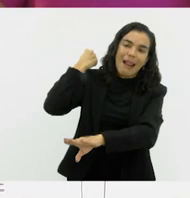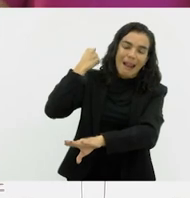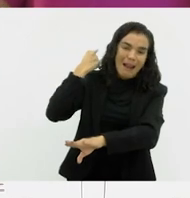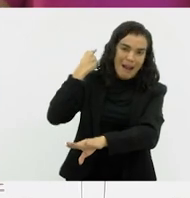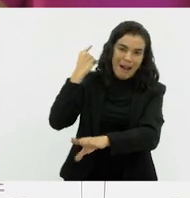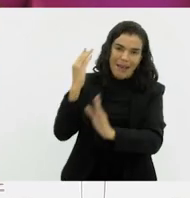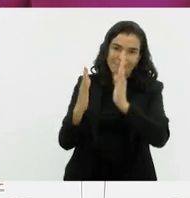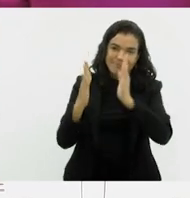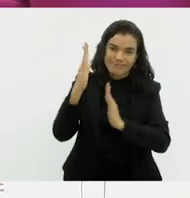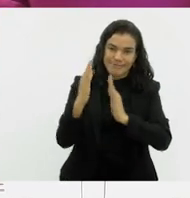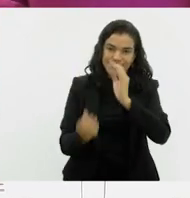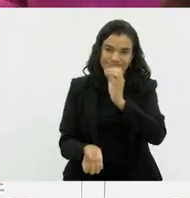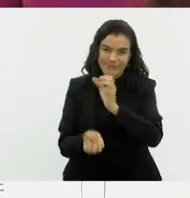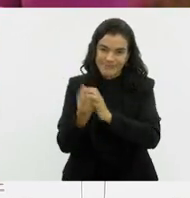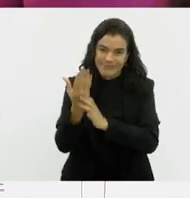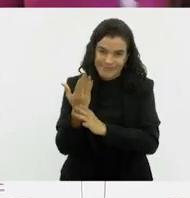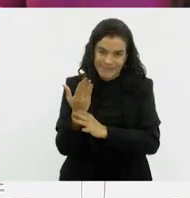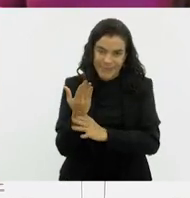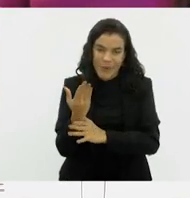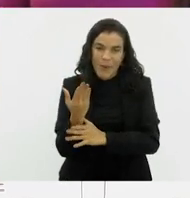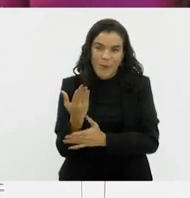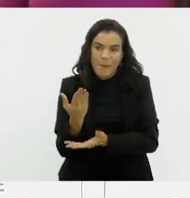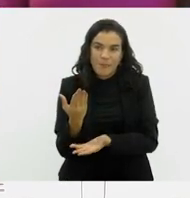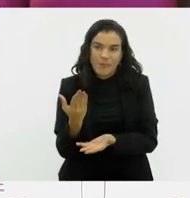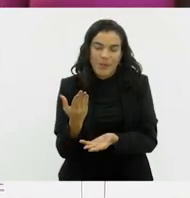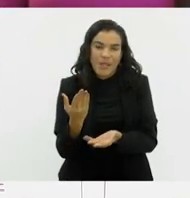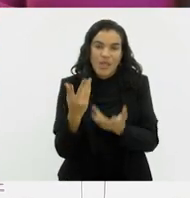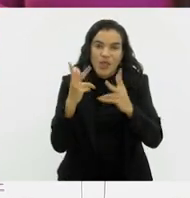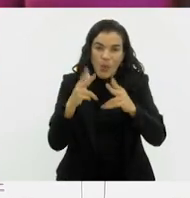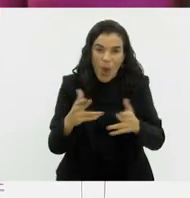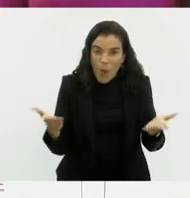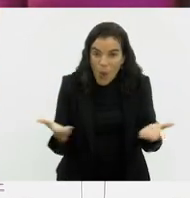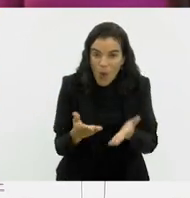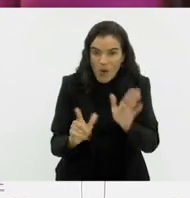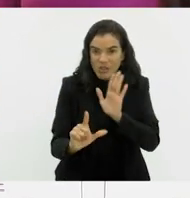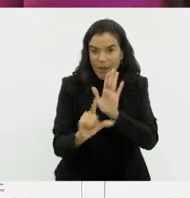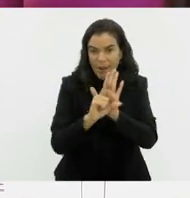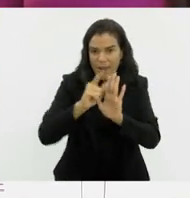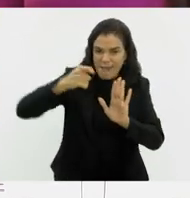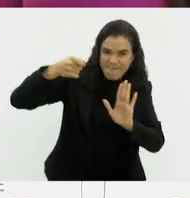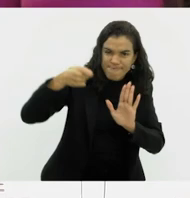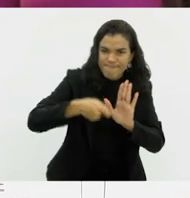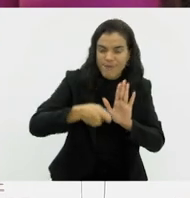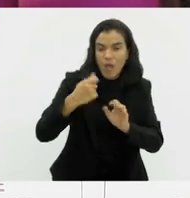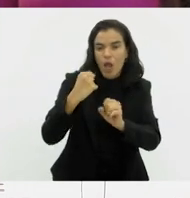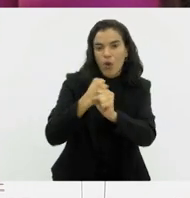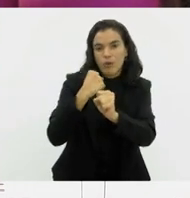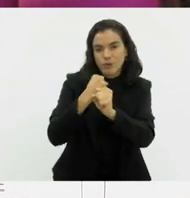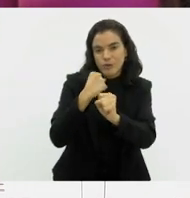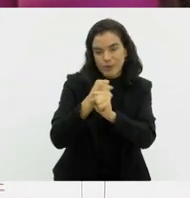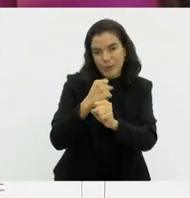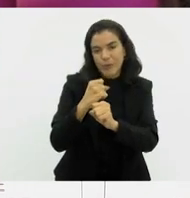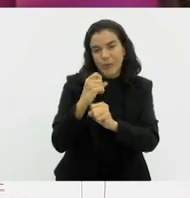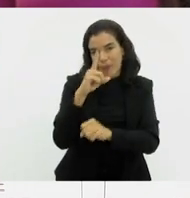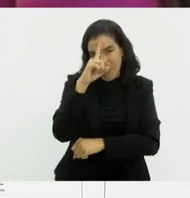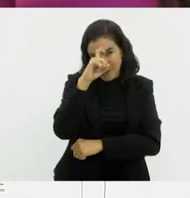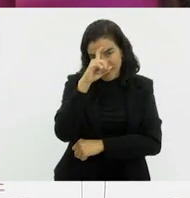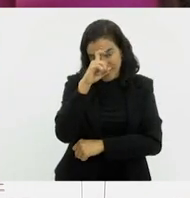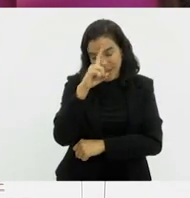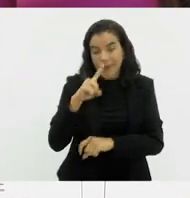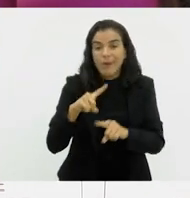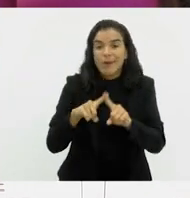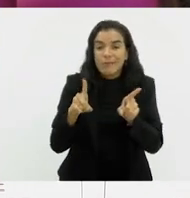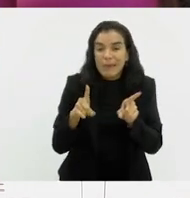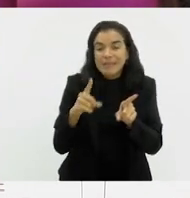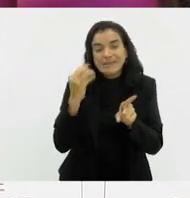criada, com o rigor que a legislação hoje preconiza para a construção de uma unidade hospitalar, mas o que se